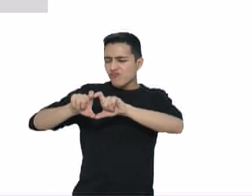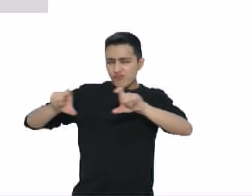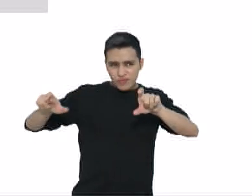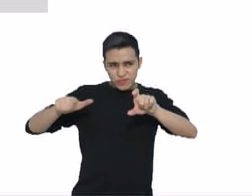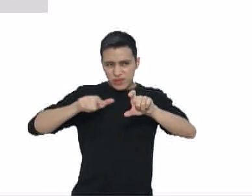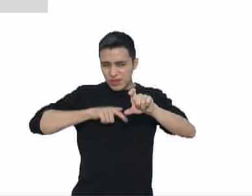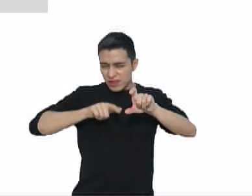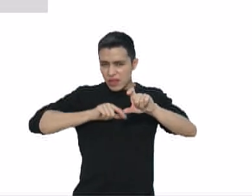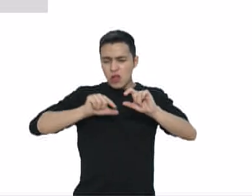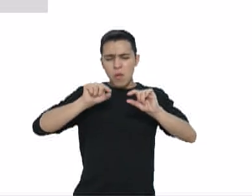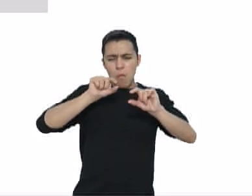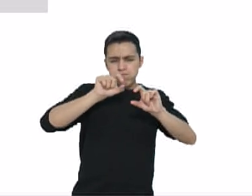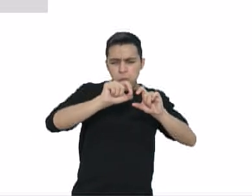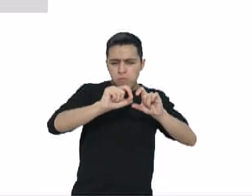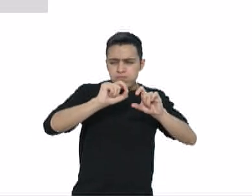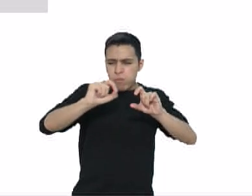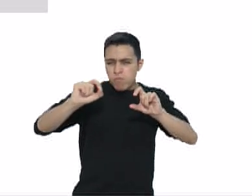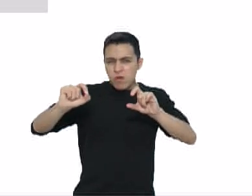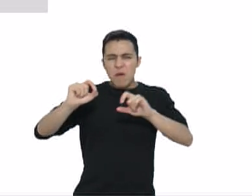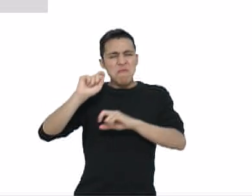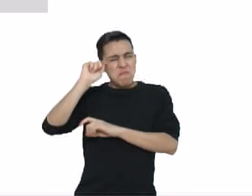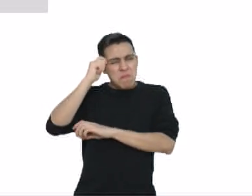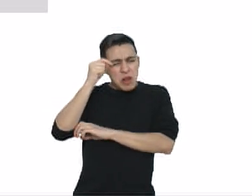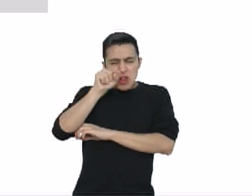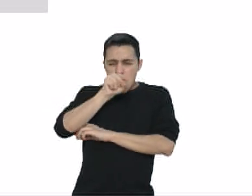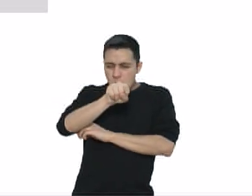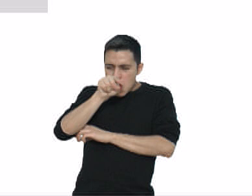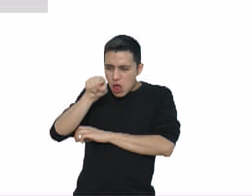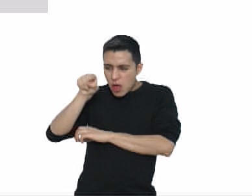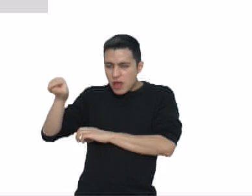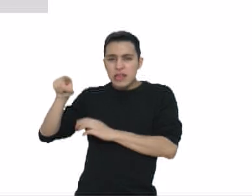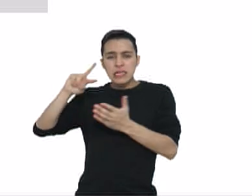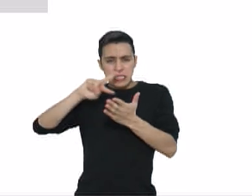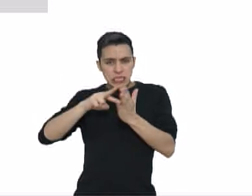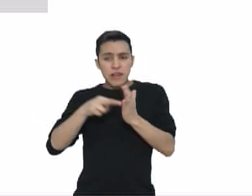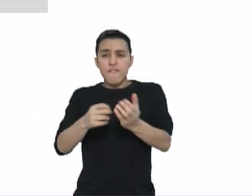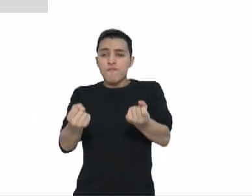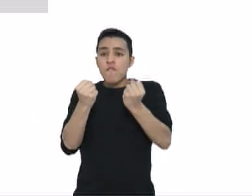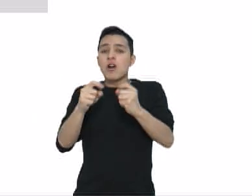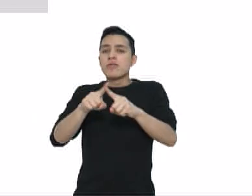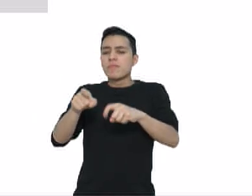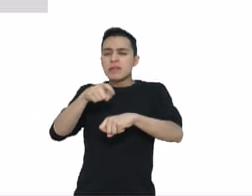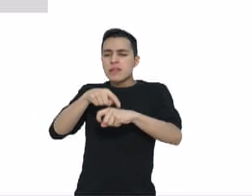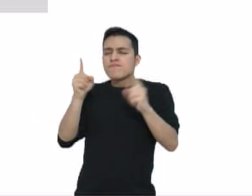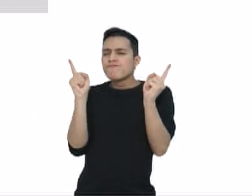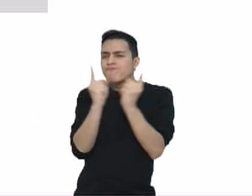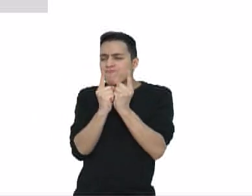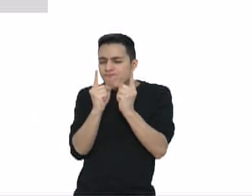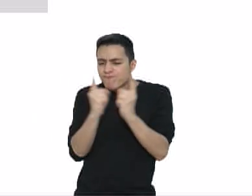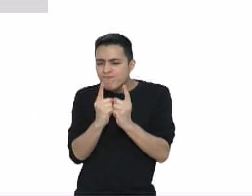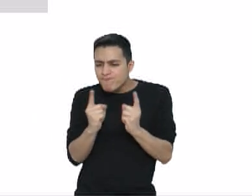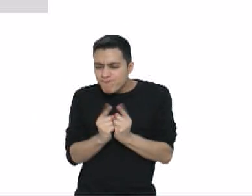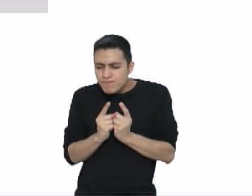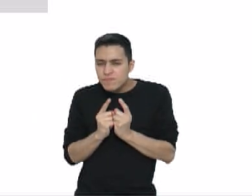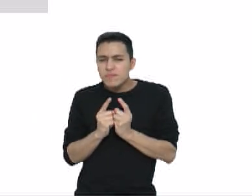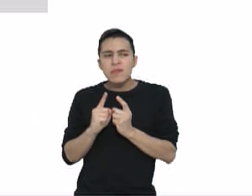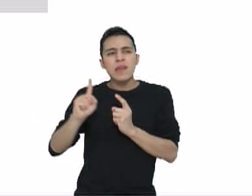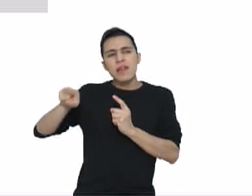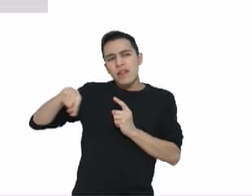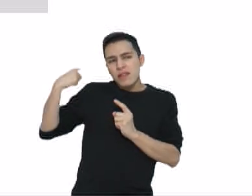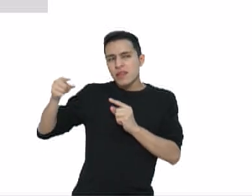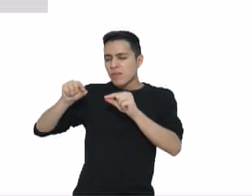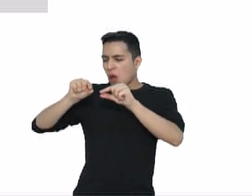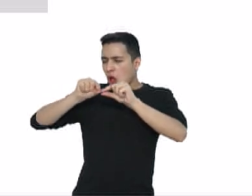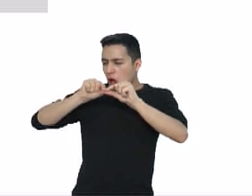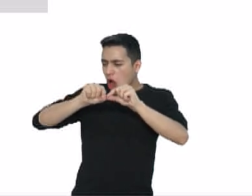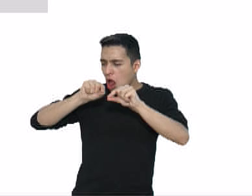pontinhos grandes e fortes, que são sons curtos e fortes, e depois nós temos sons curtos